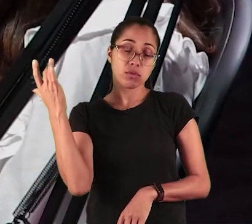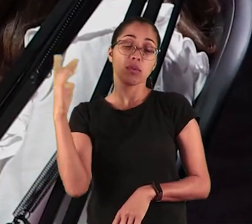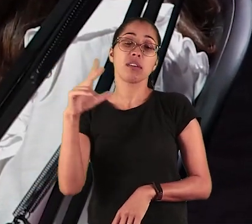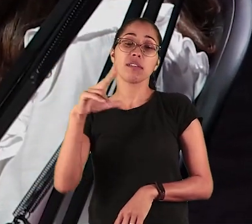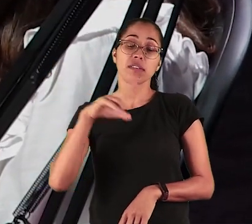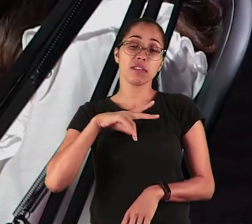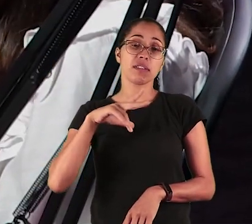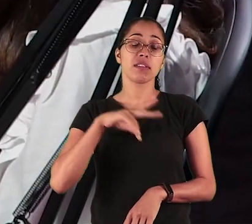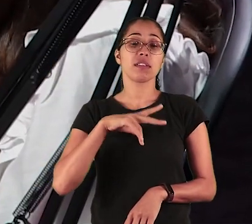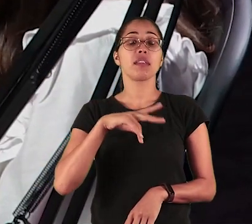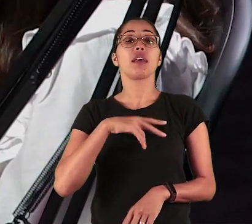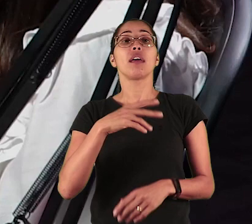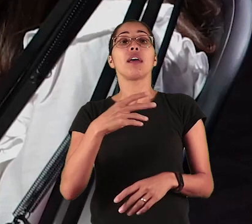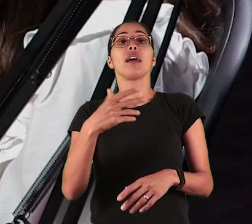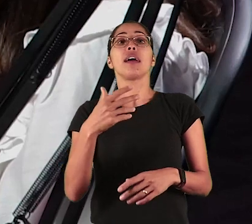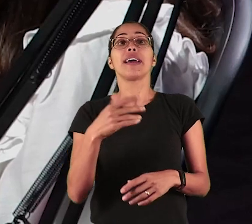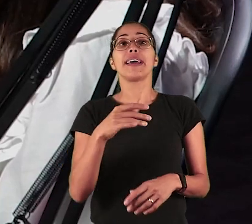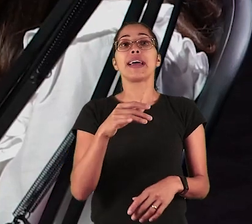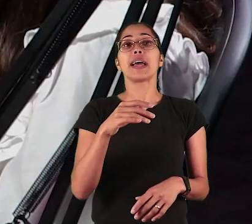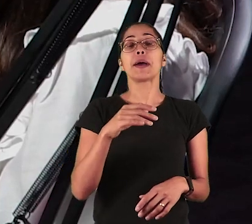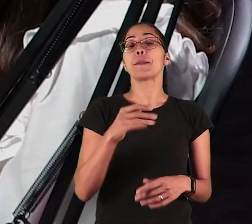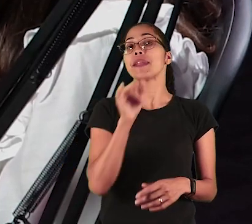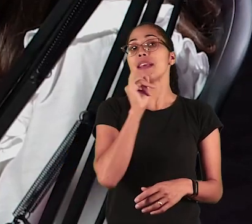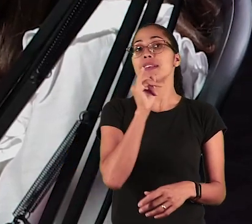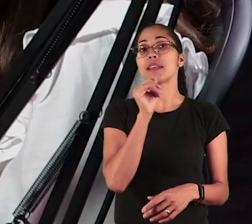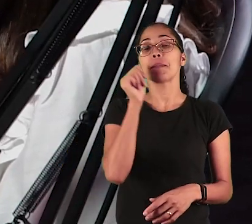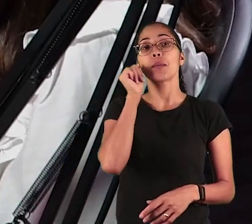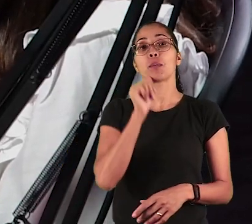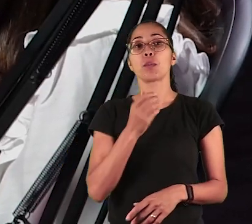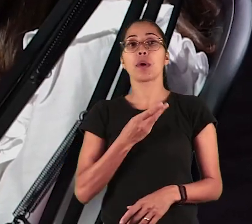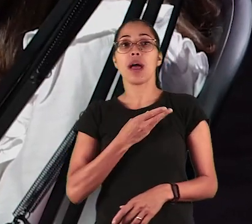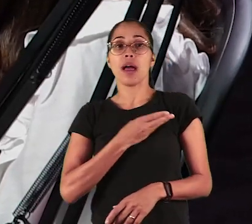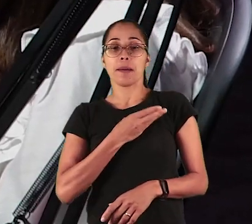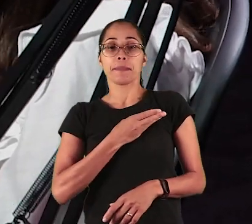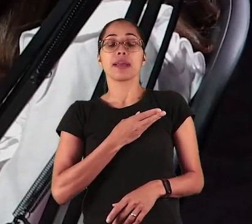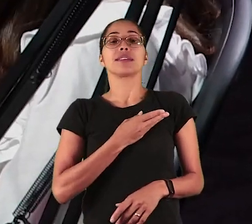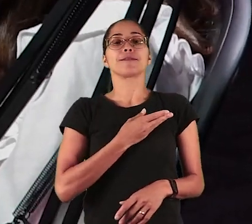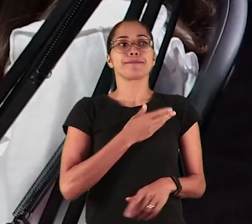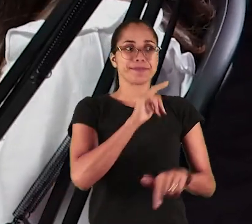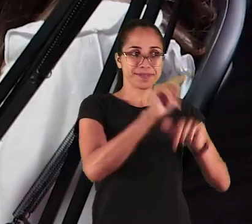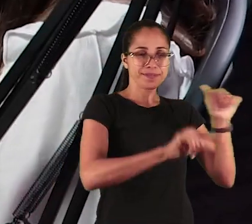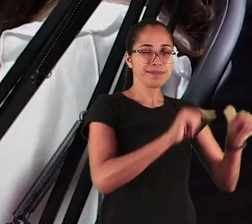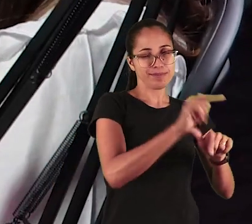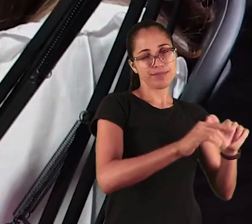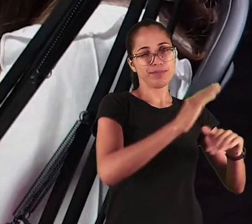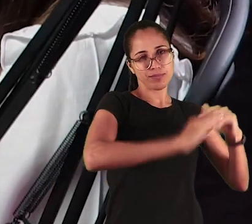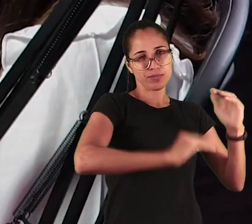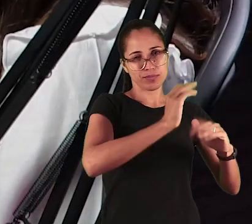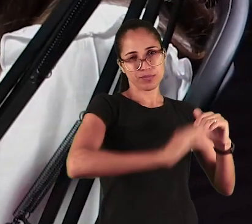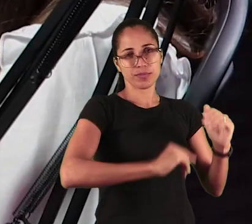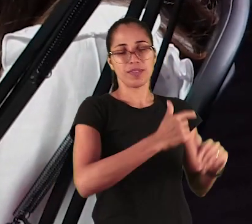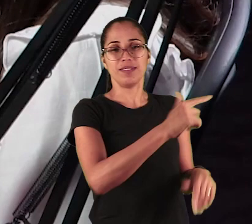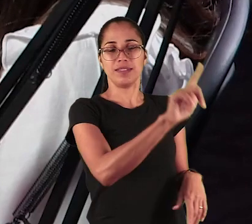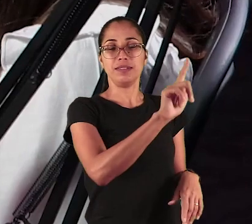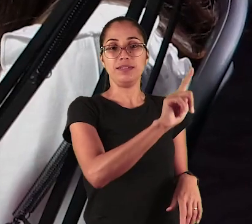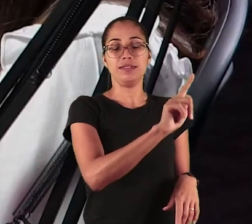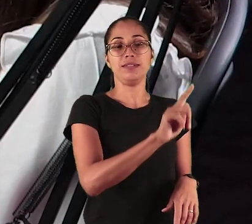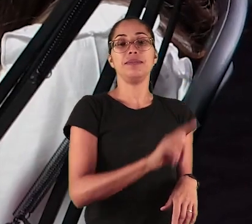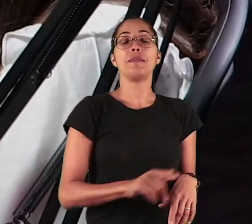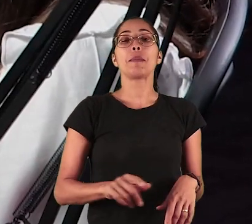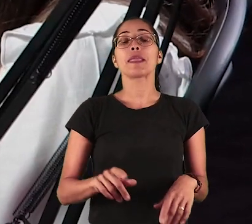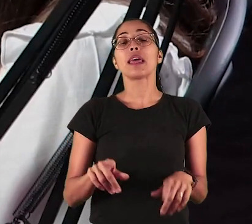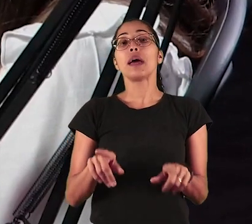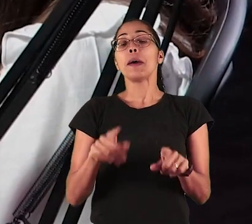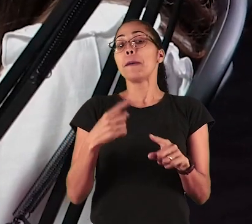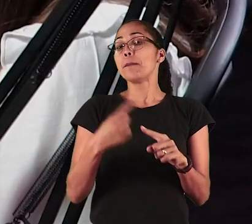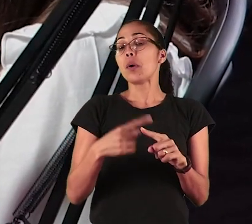amigas que tem outros tipos de trabalho e muitas vezes eu me sinto julgada né Eu até tenho uma amiga que ela assim uma das melhores amigas da